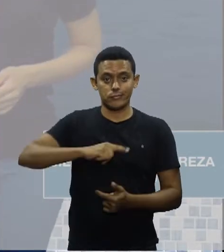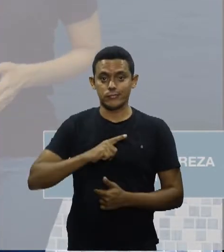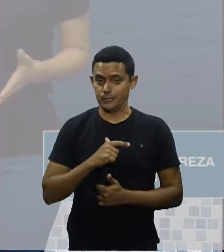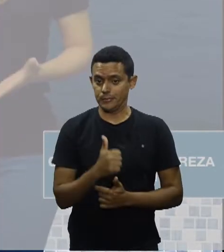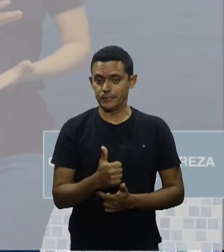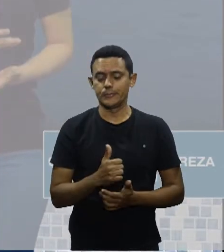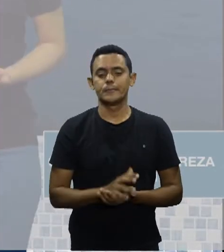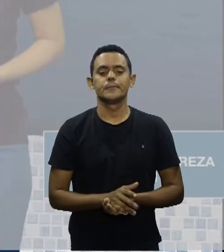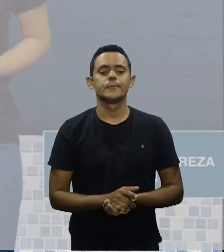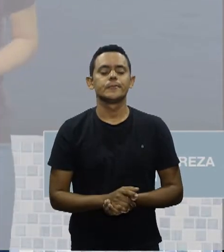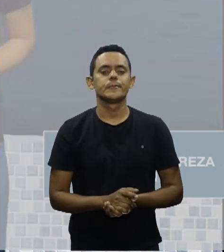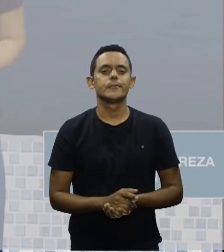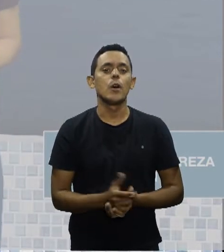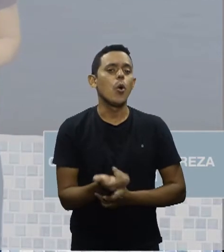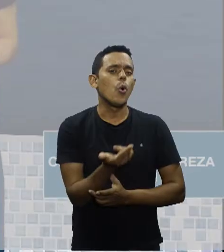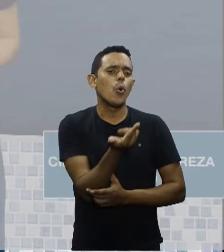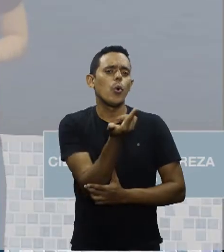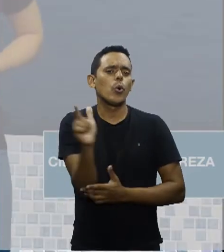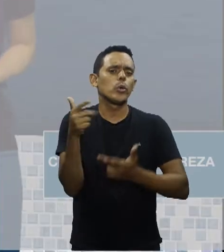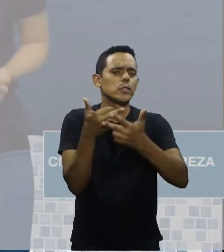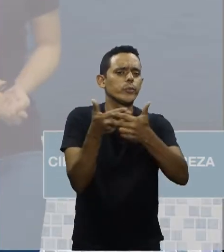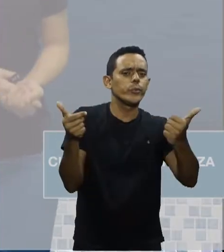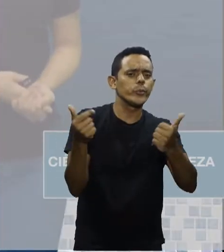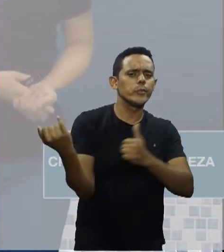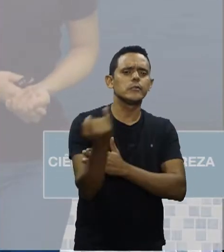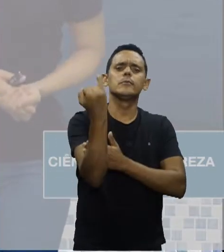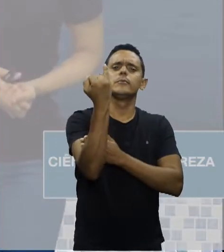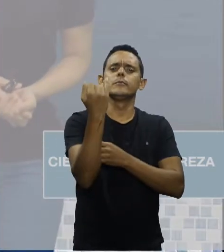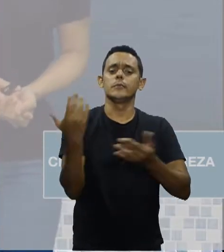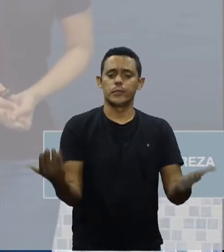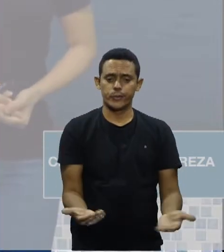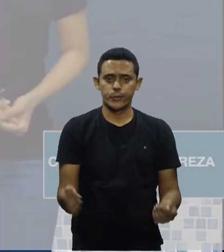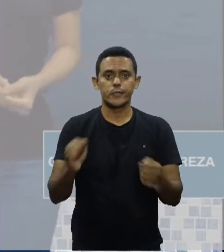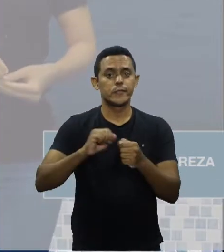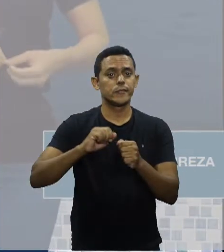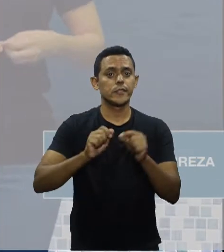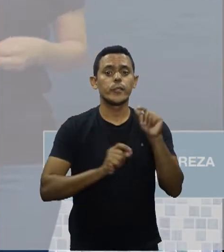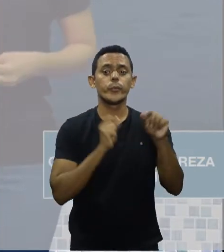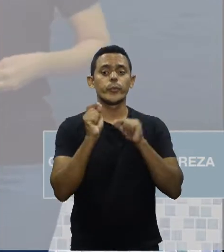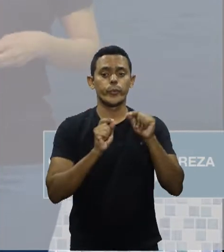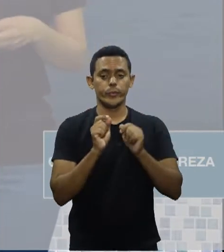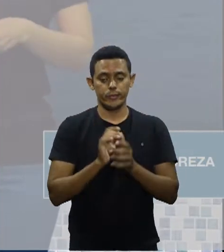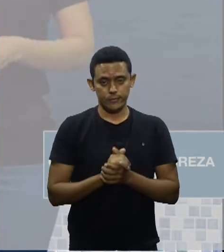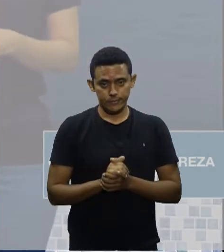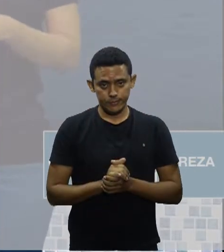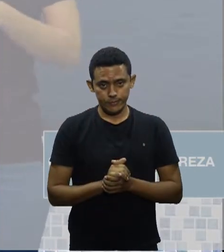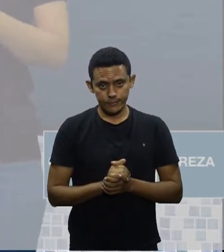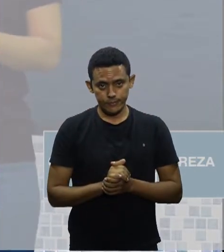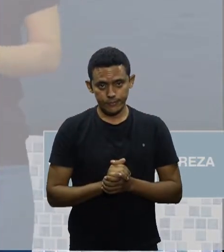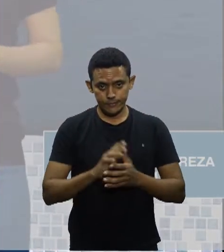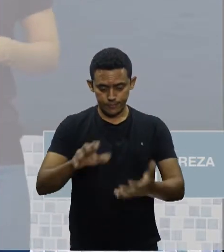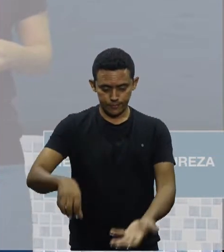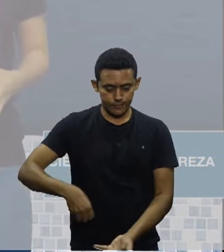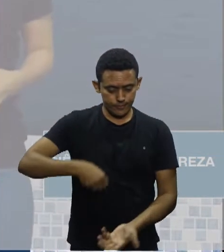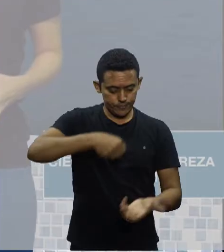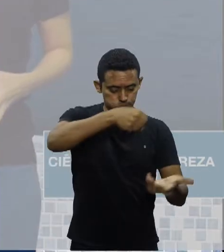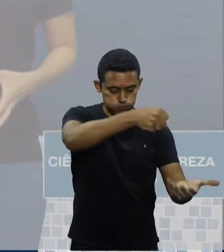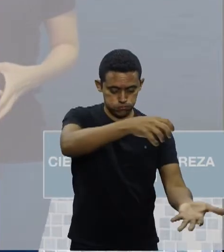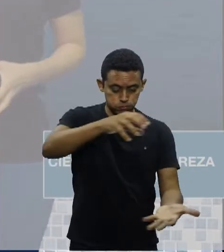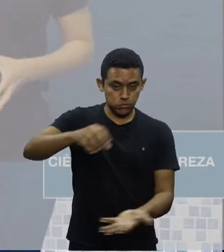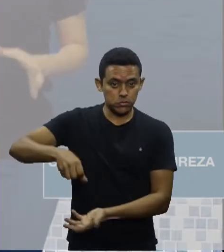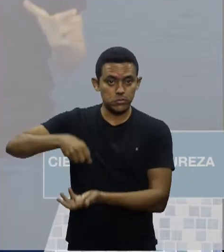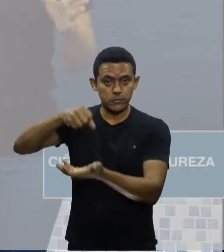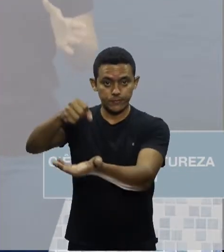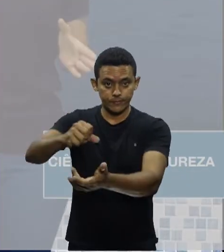Bom, uma outra ação muito importante nessa pandemia, né? É a gente descartar corretamente máscaras e